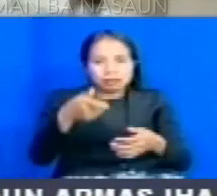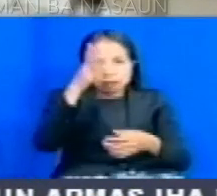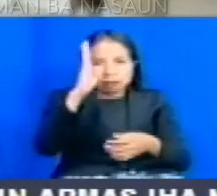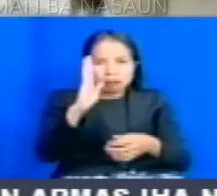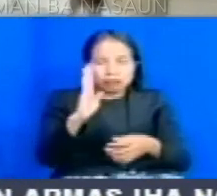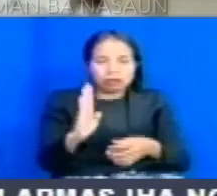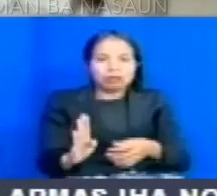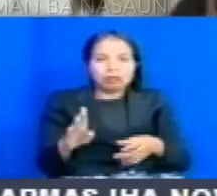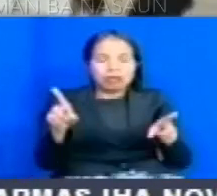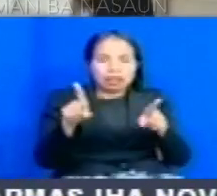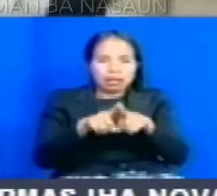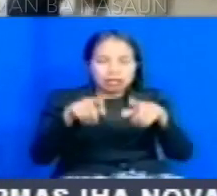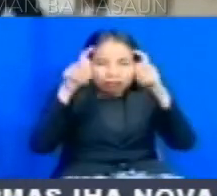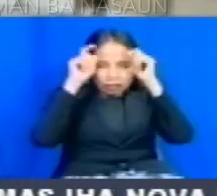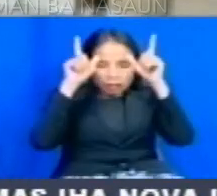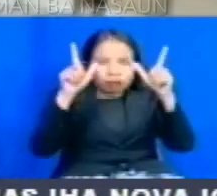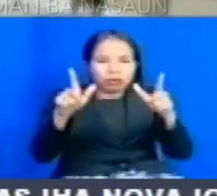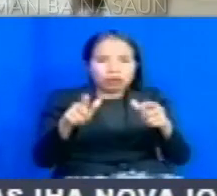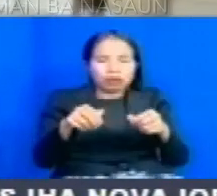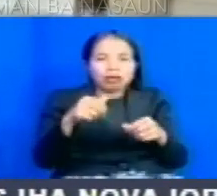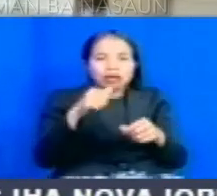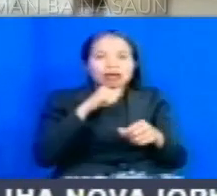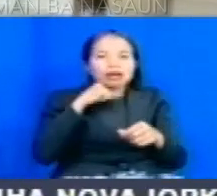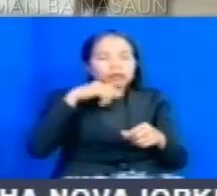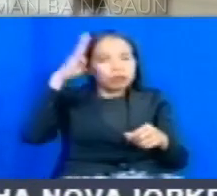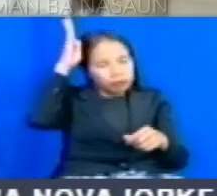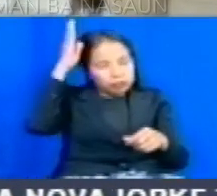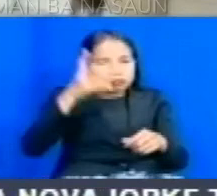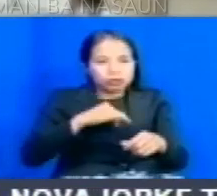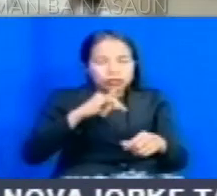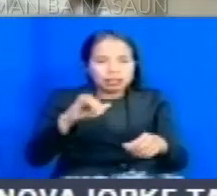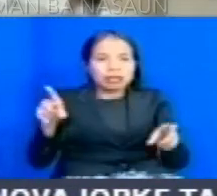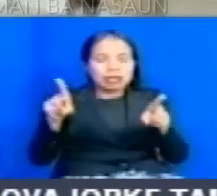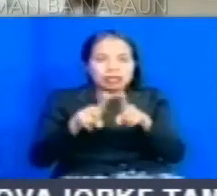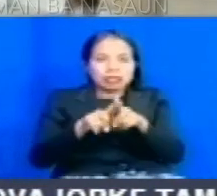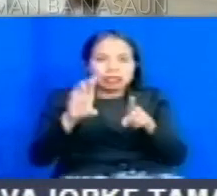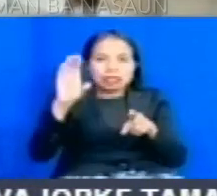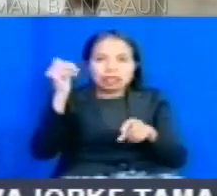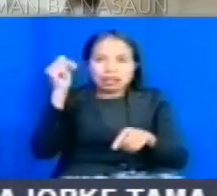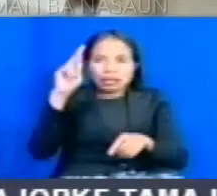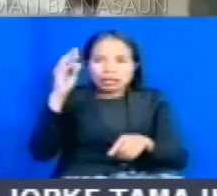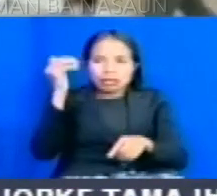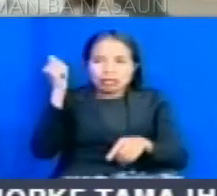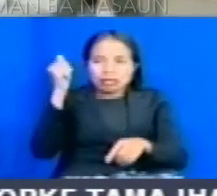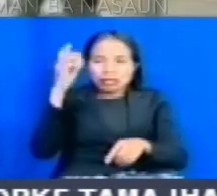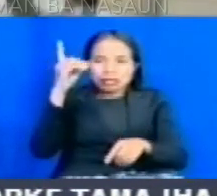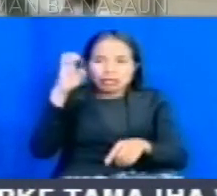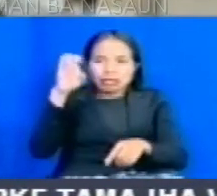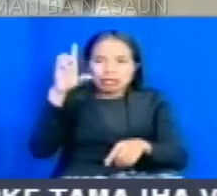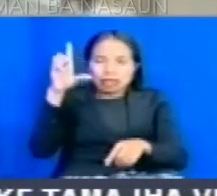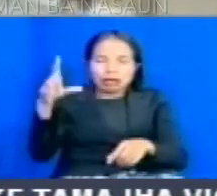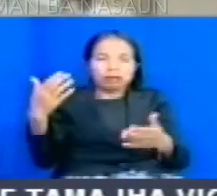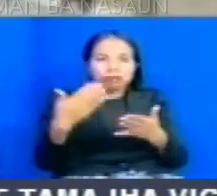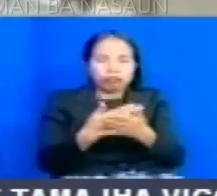Timor ngaida, ambis pudile hetan fiaru si Vatikanu, anasai kardinal Fong ya Timor Leste. Anasa zobeng ida, lidera mos